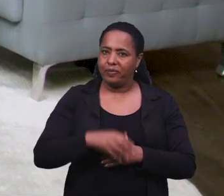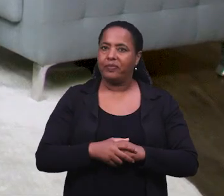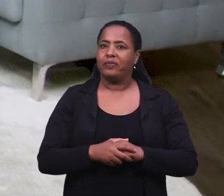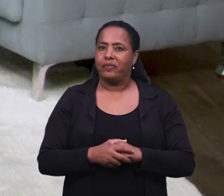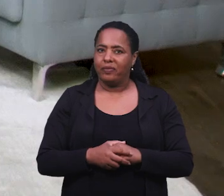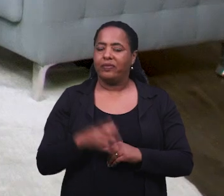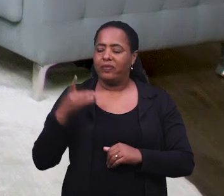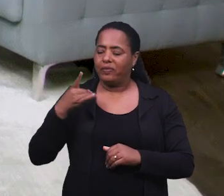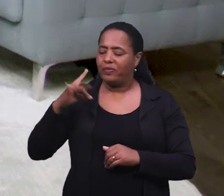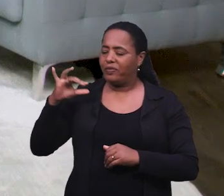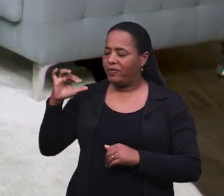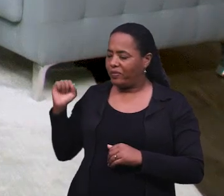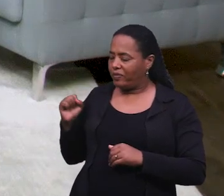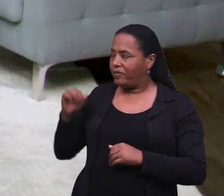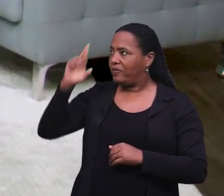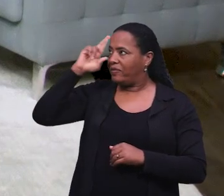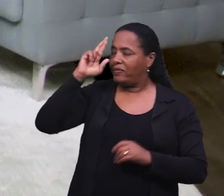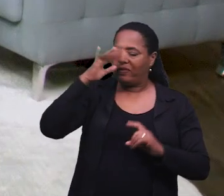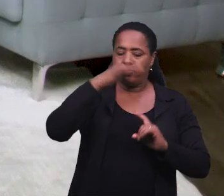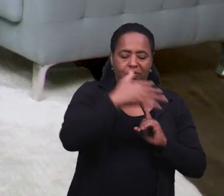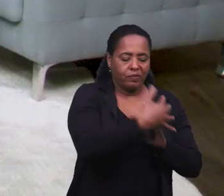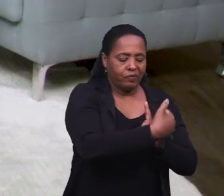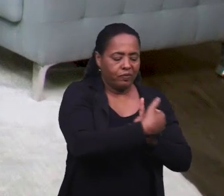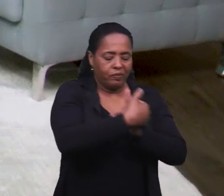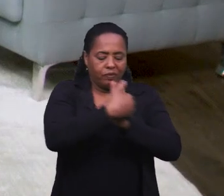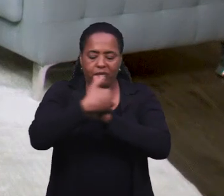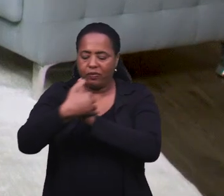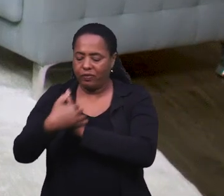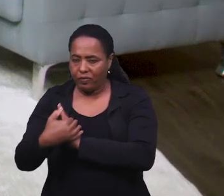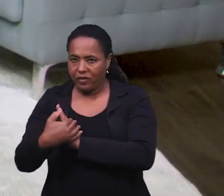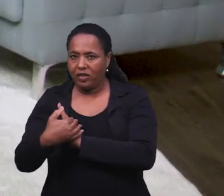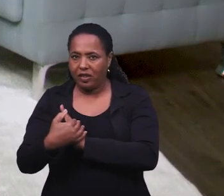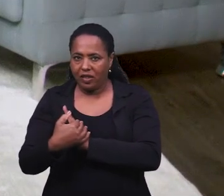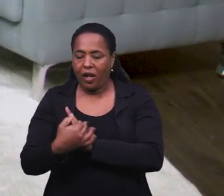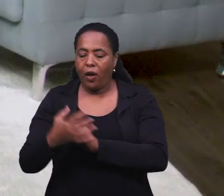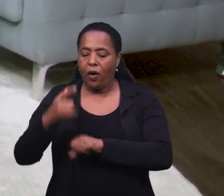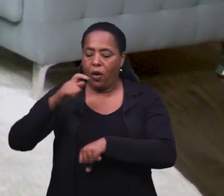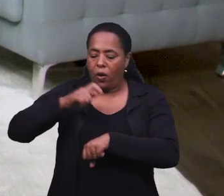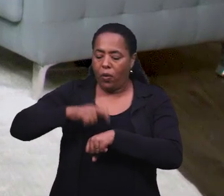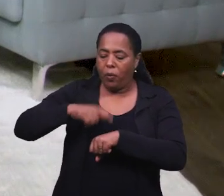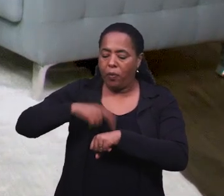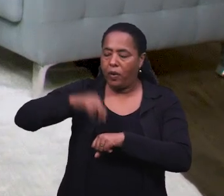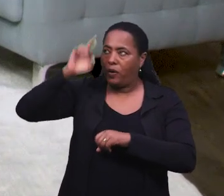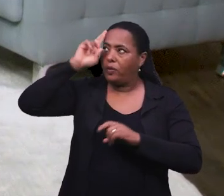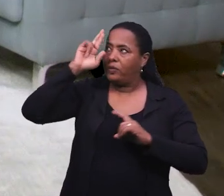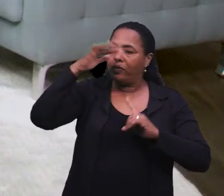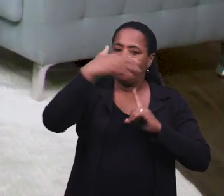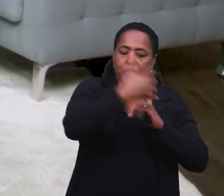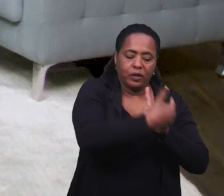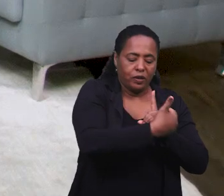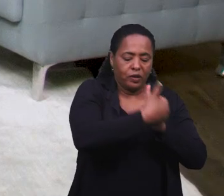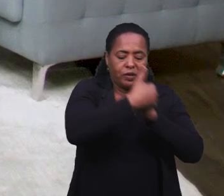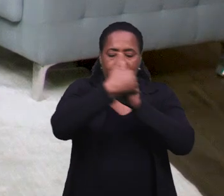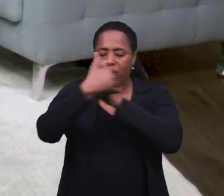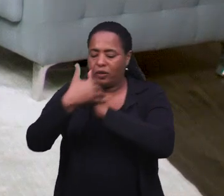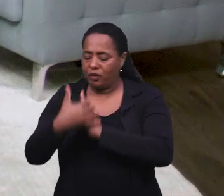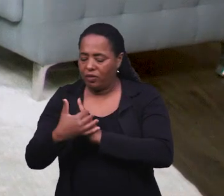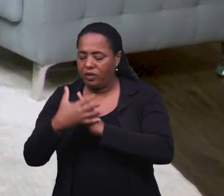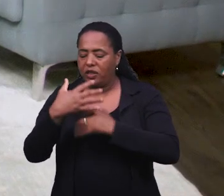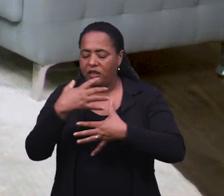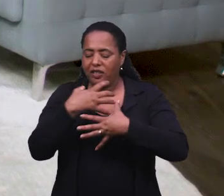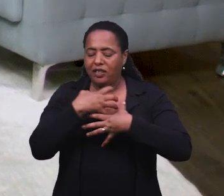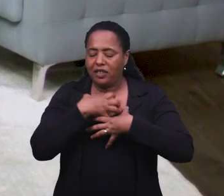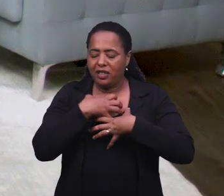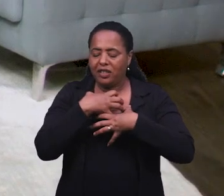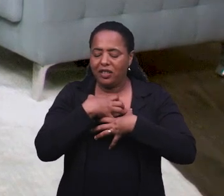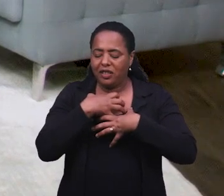você também contribua conosco com algum estudo bíblico, algum ensino, algum texto que faz menção a esse cuidado